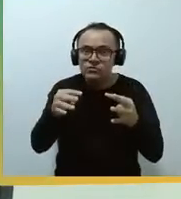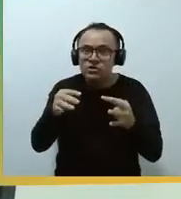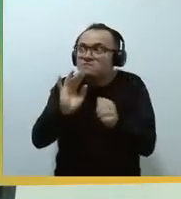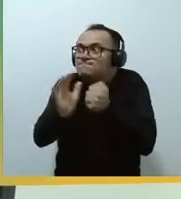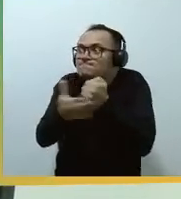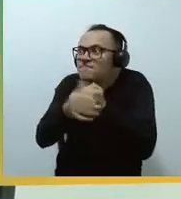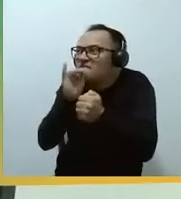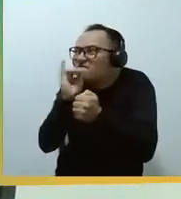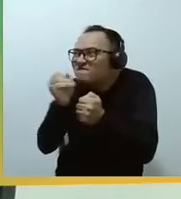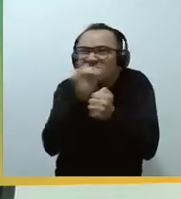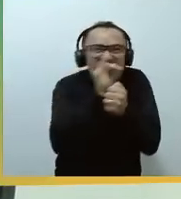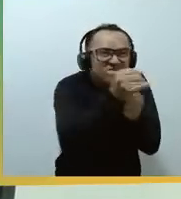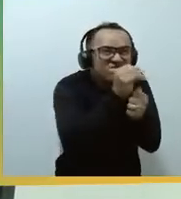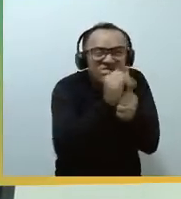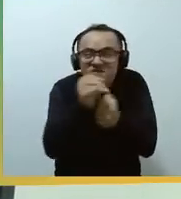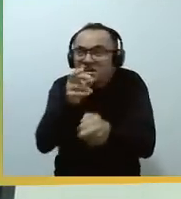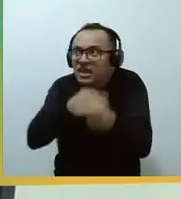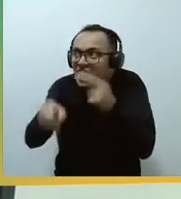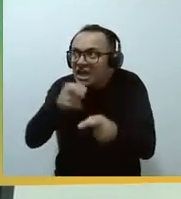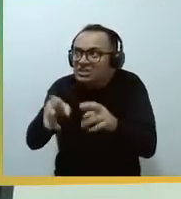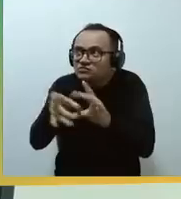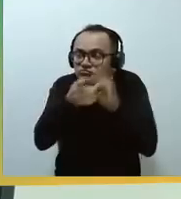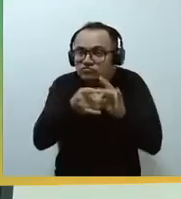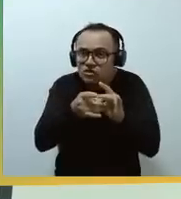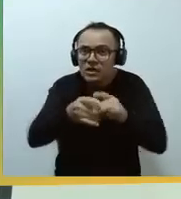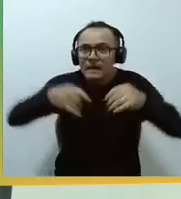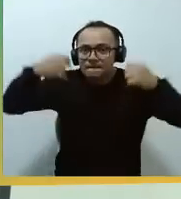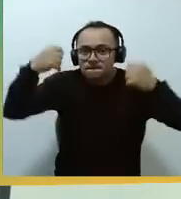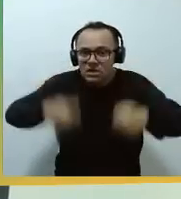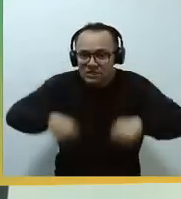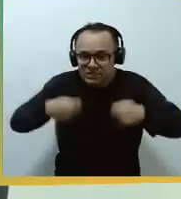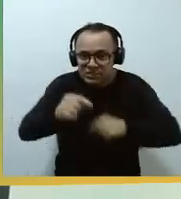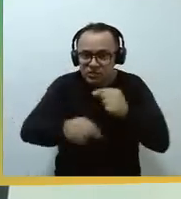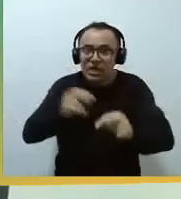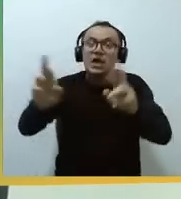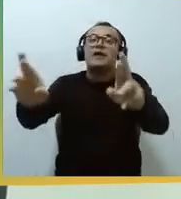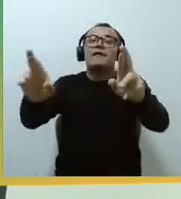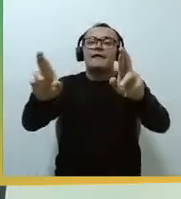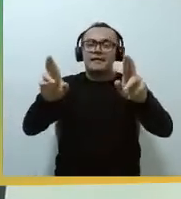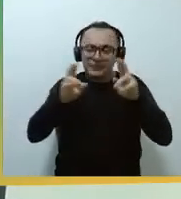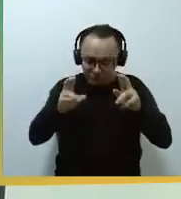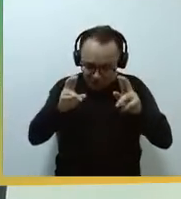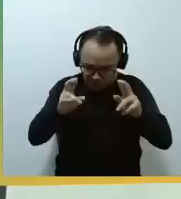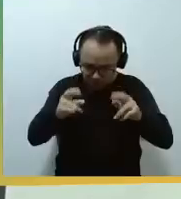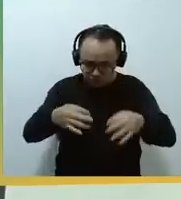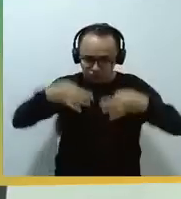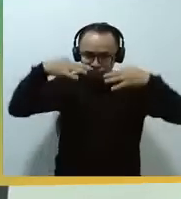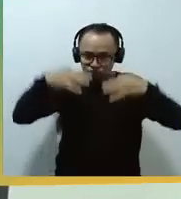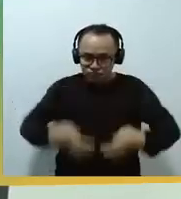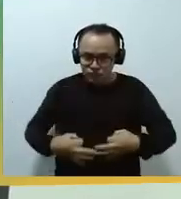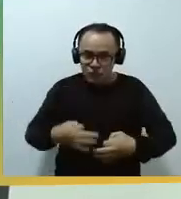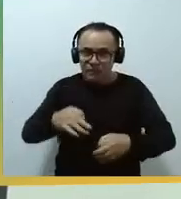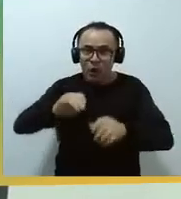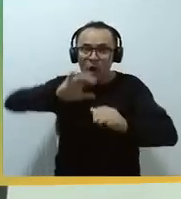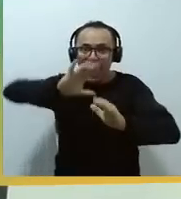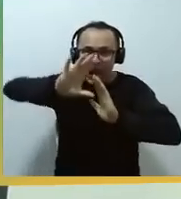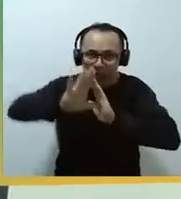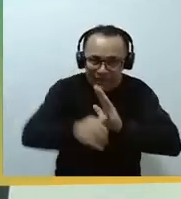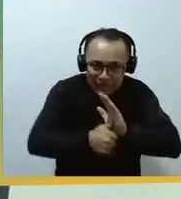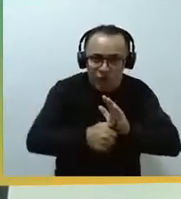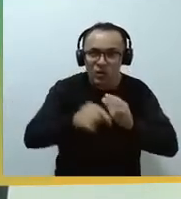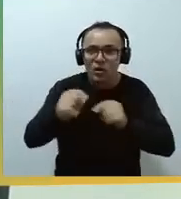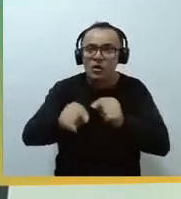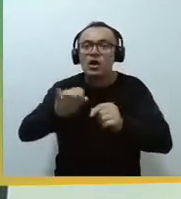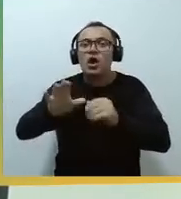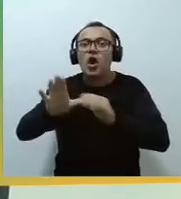esse tipo de ilação. É necessário que respeite a honra dos outros. O maior ladrão que tem na sociedade é o que rouba a